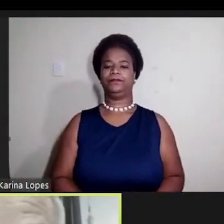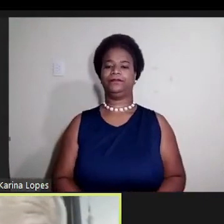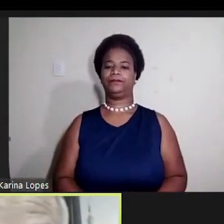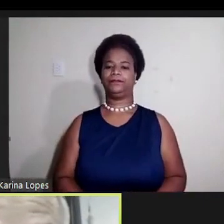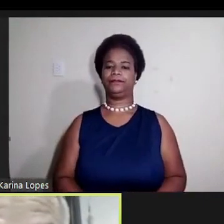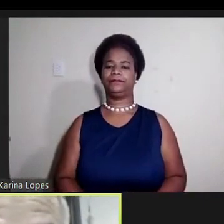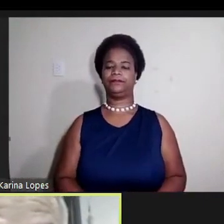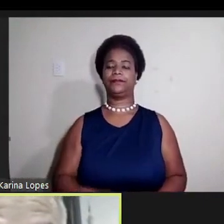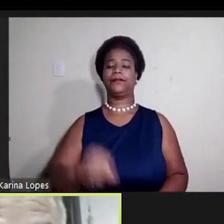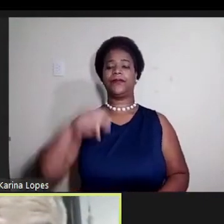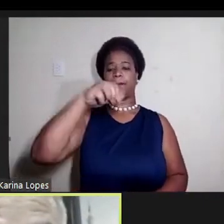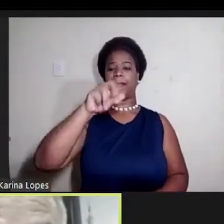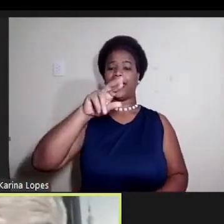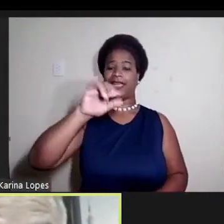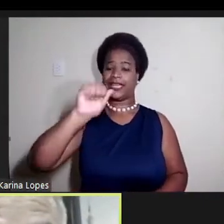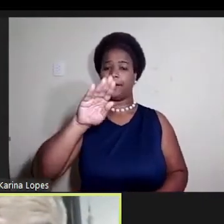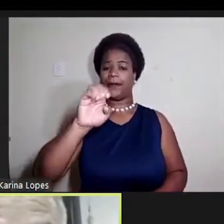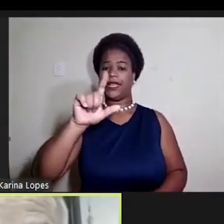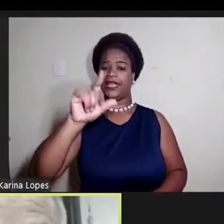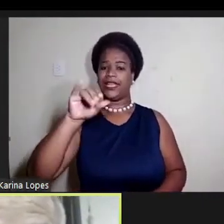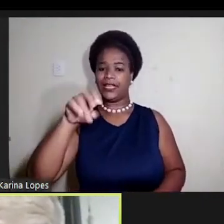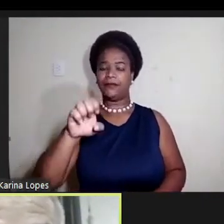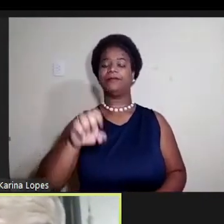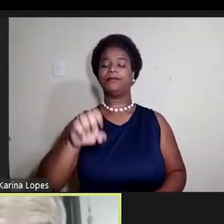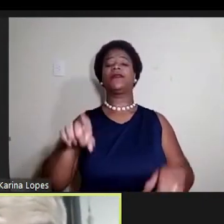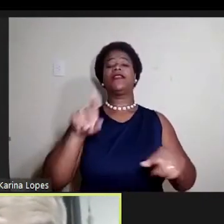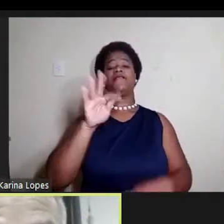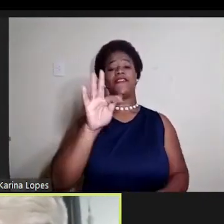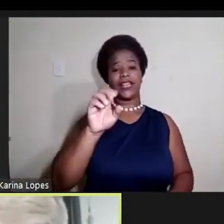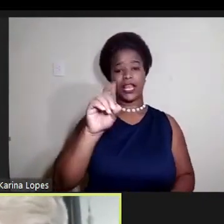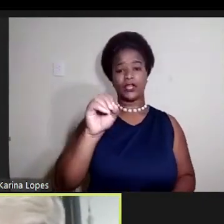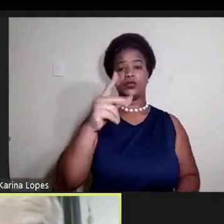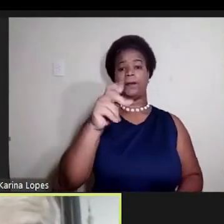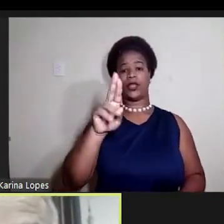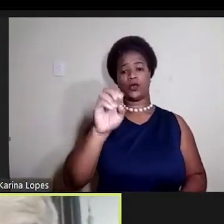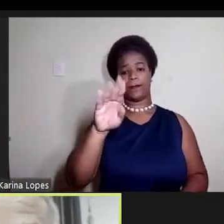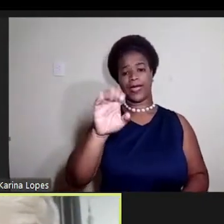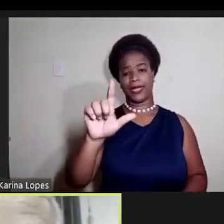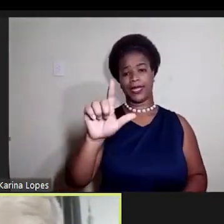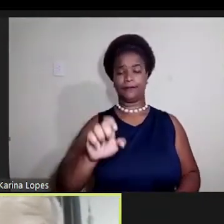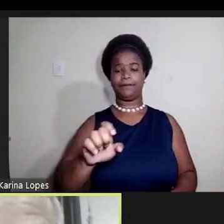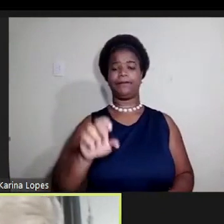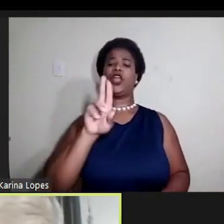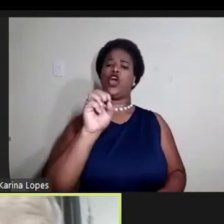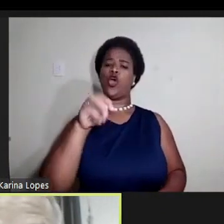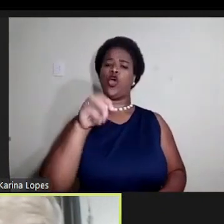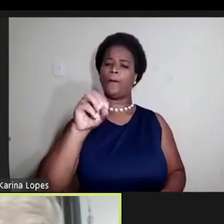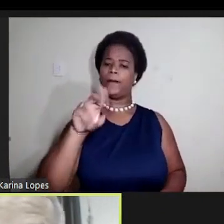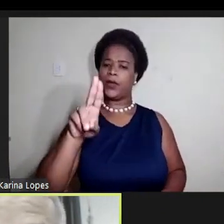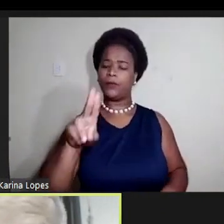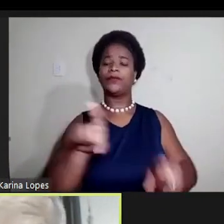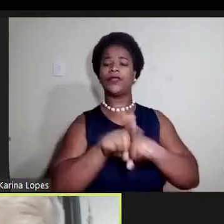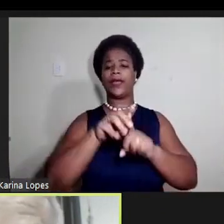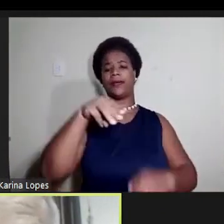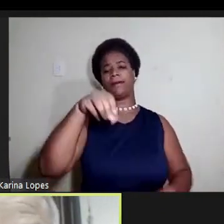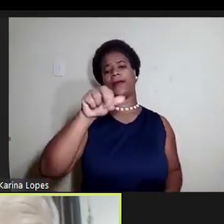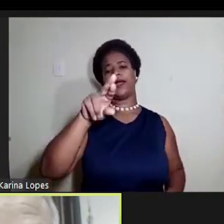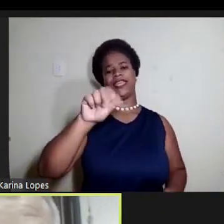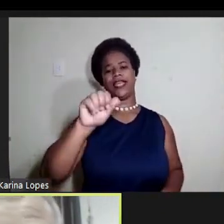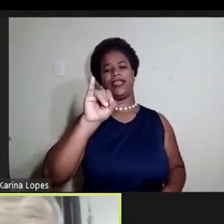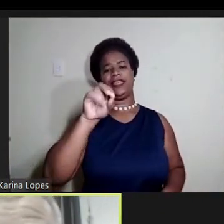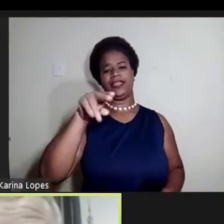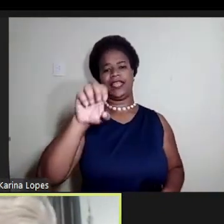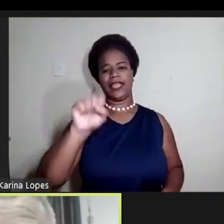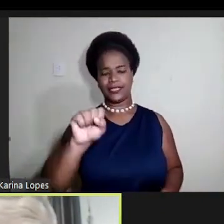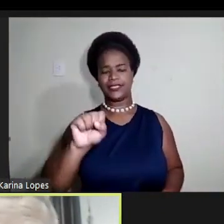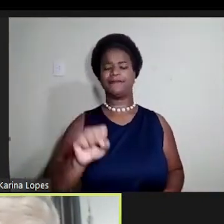Maria Bellini, Fernando Perobelli, Fômbio, Maria Inês, Fabiano, outro